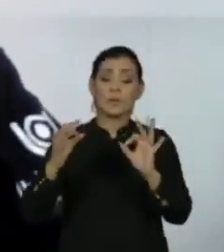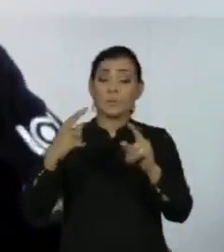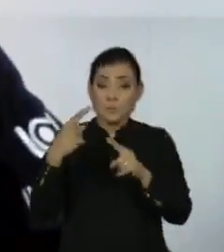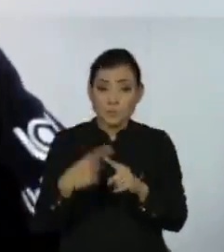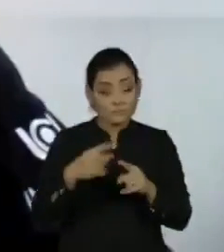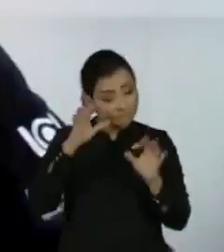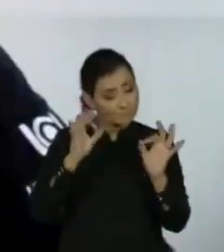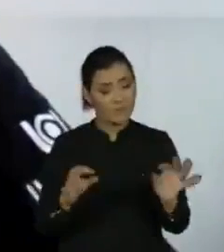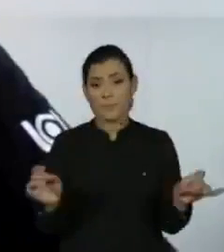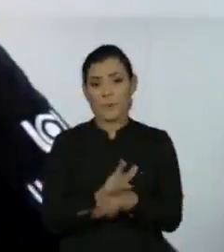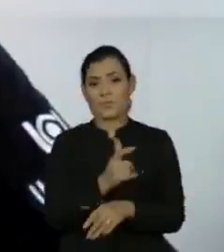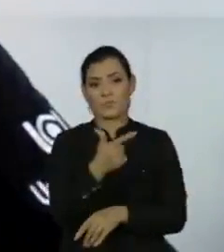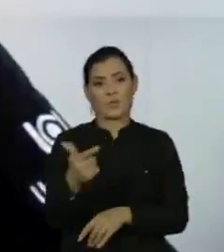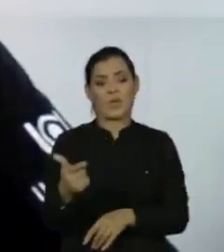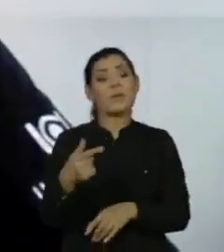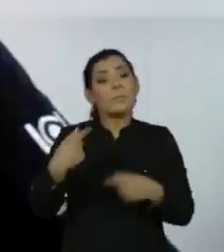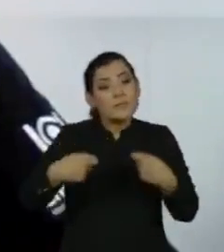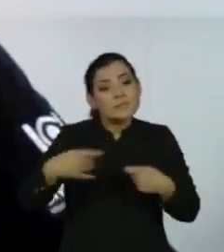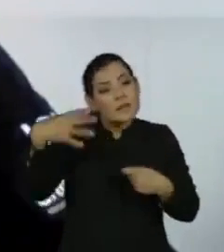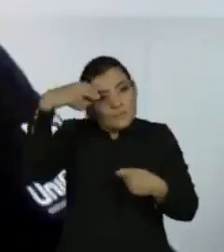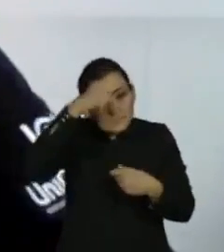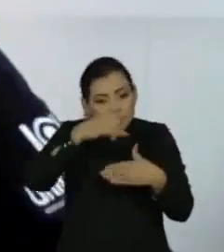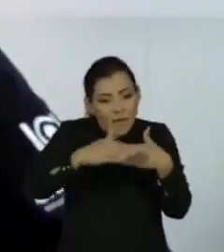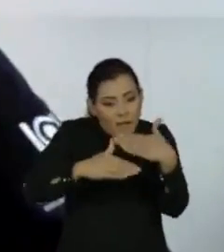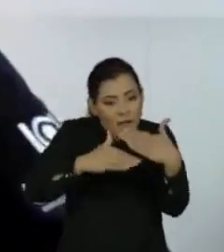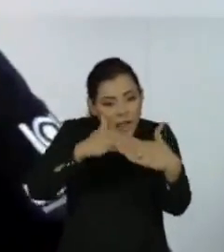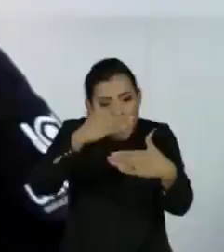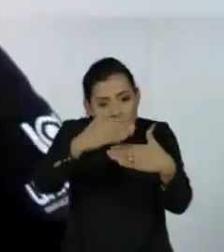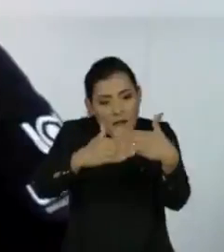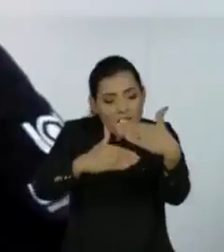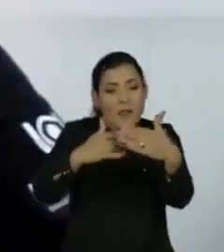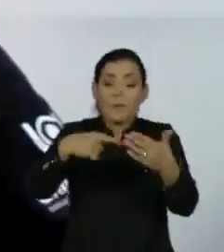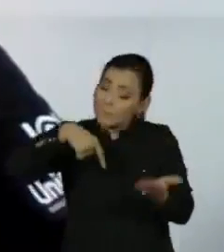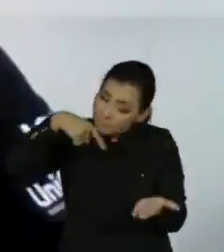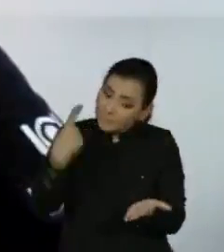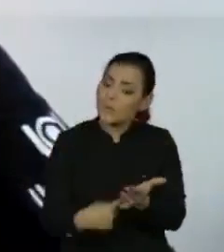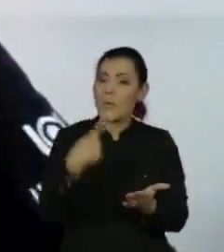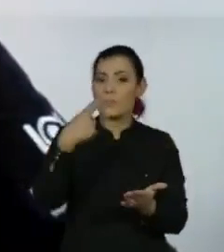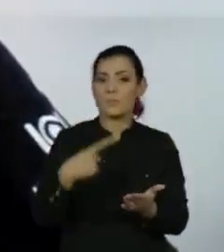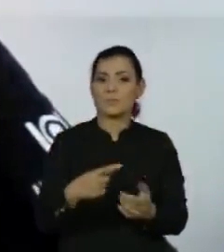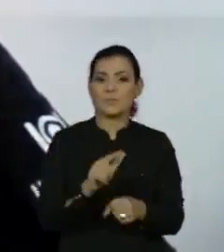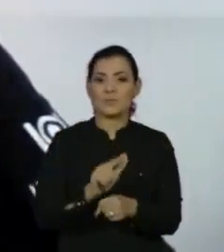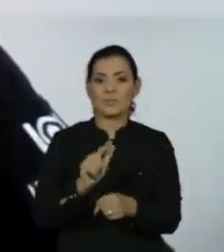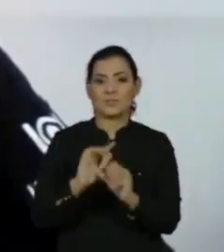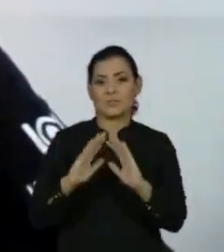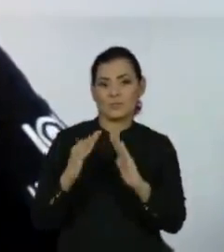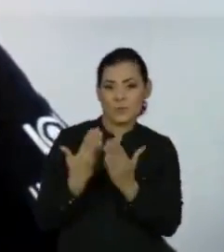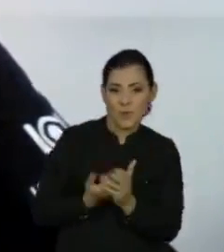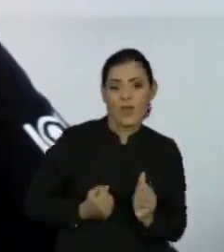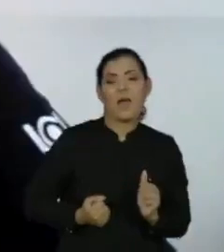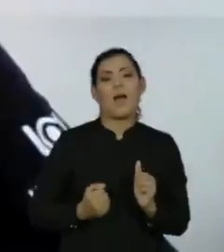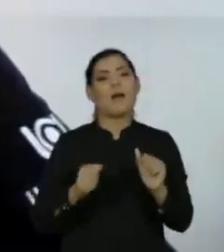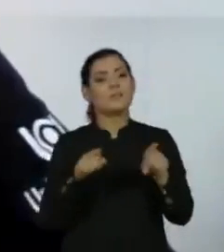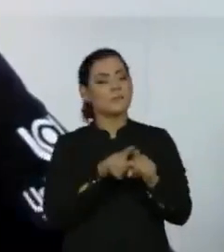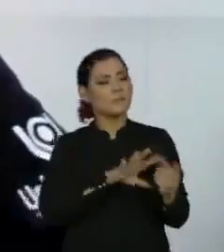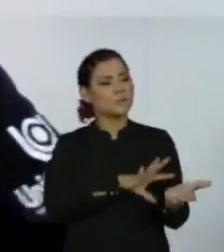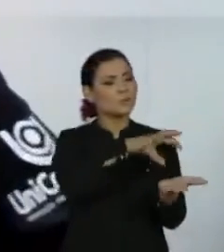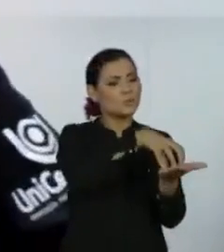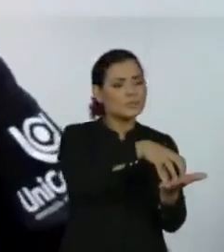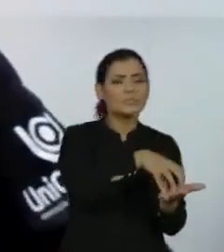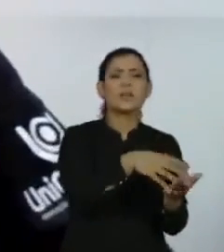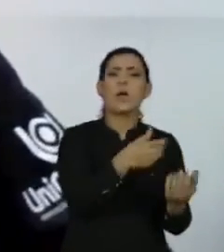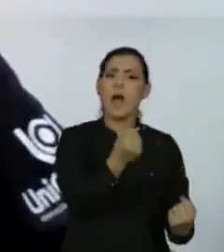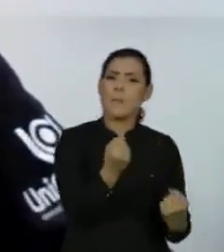cai pronto, né? Tudo tem que ser desenvolvido. Então, esse compromisso dos gestores escolares, das instituições,